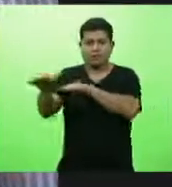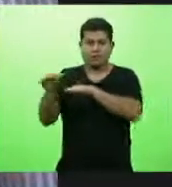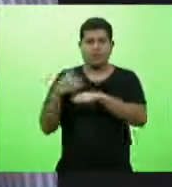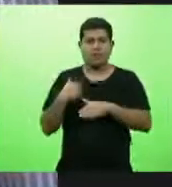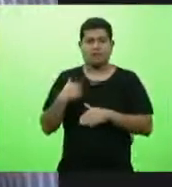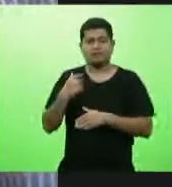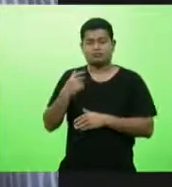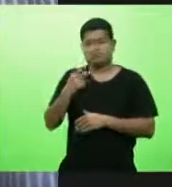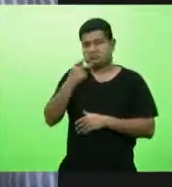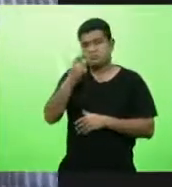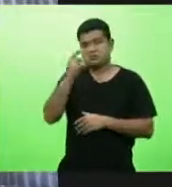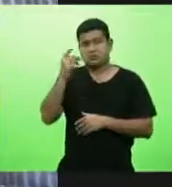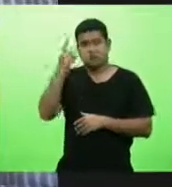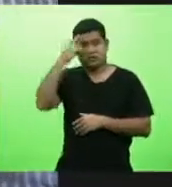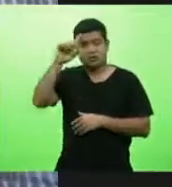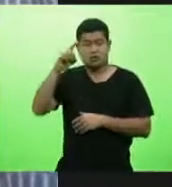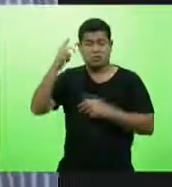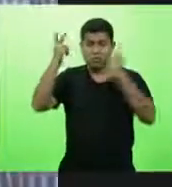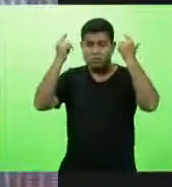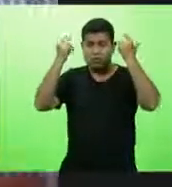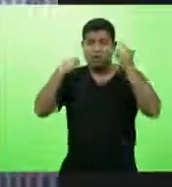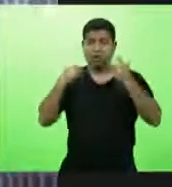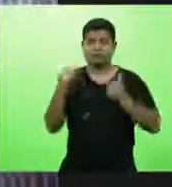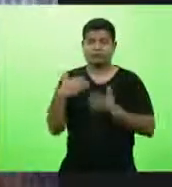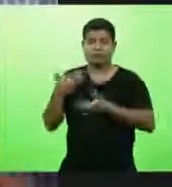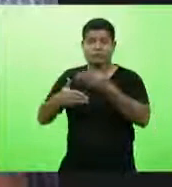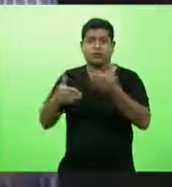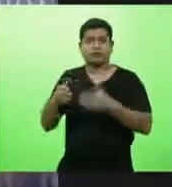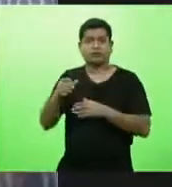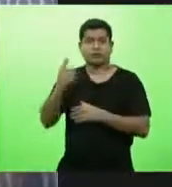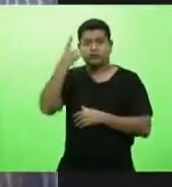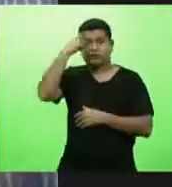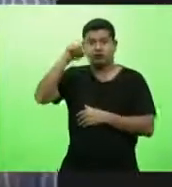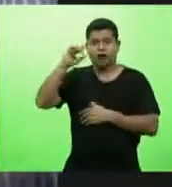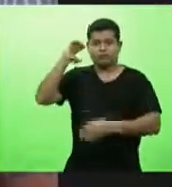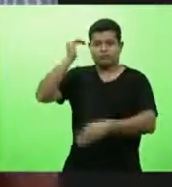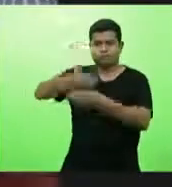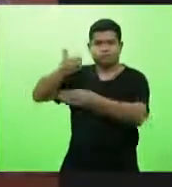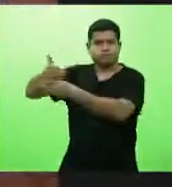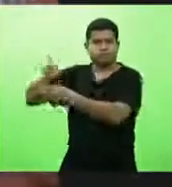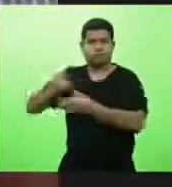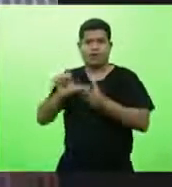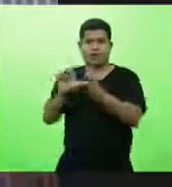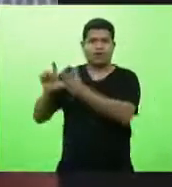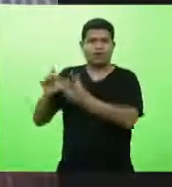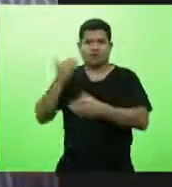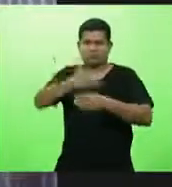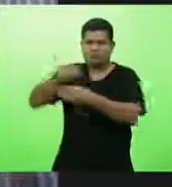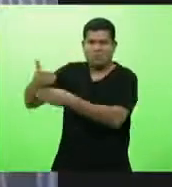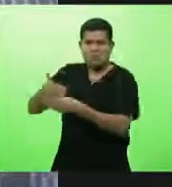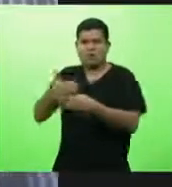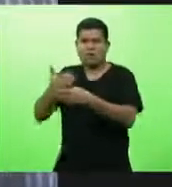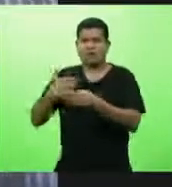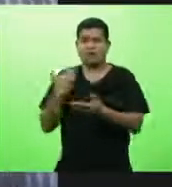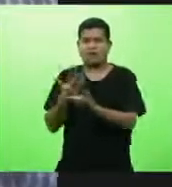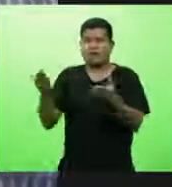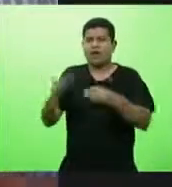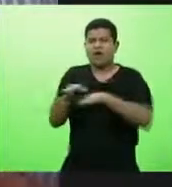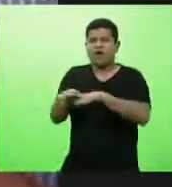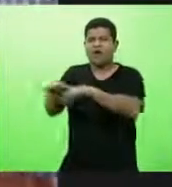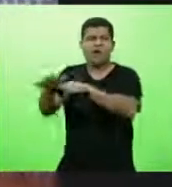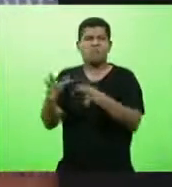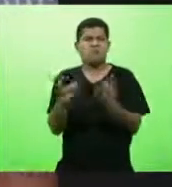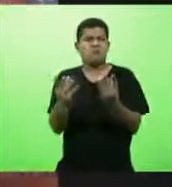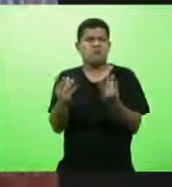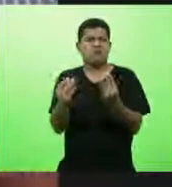estava com a cidade fechada. O que falta? Falta também consciência para essas pessoas. Se